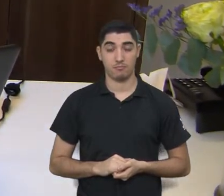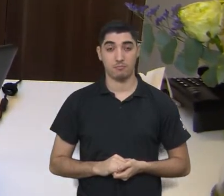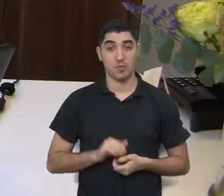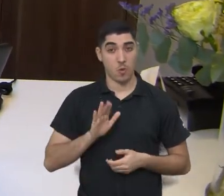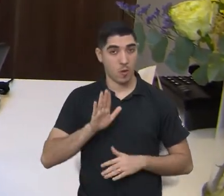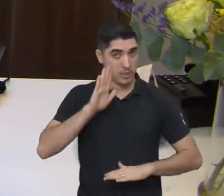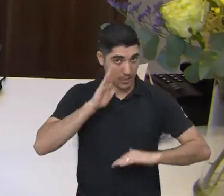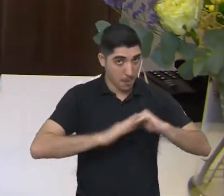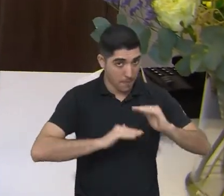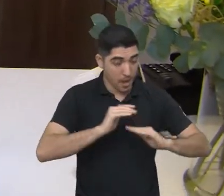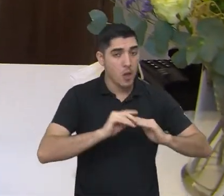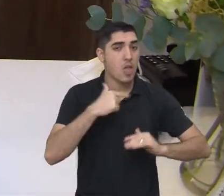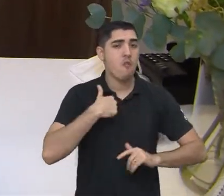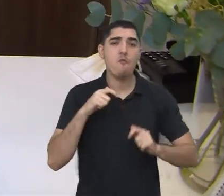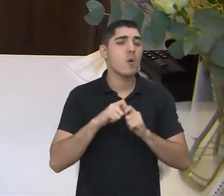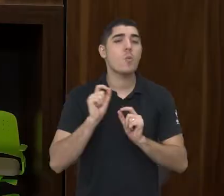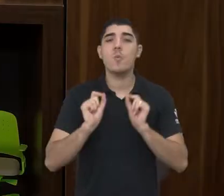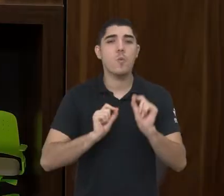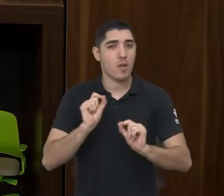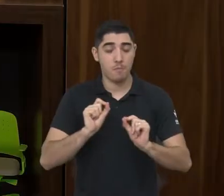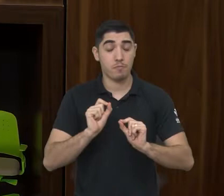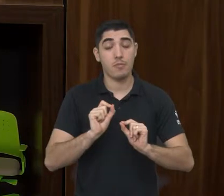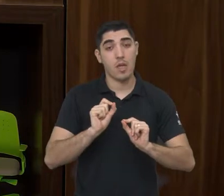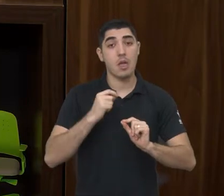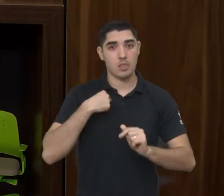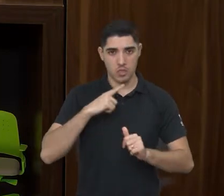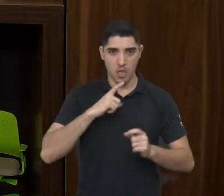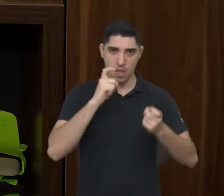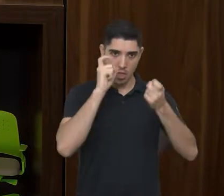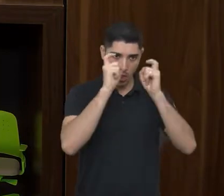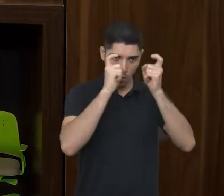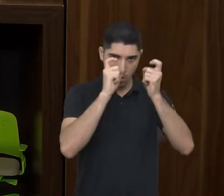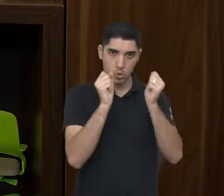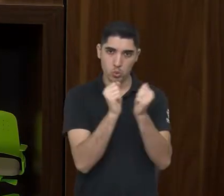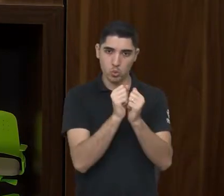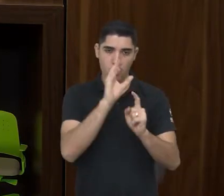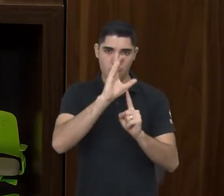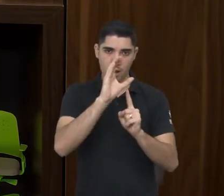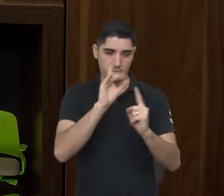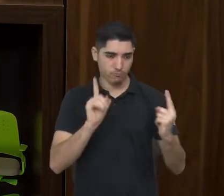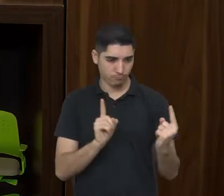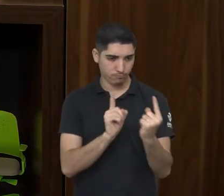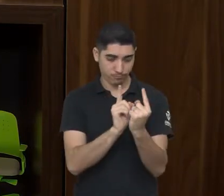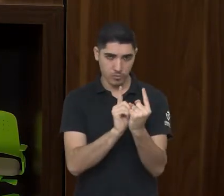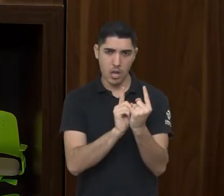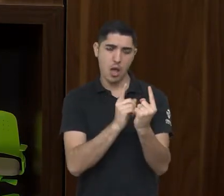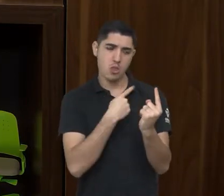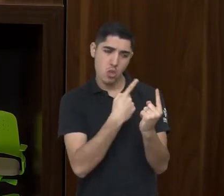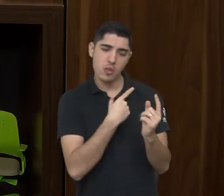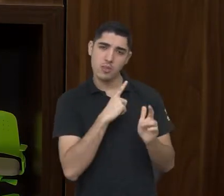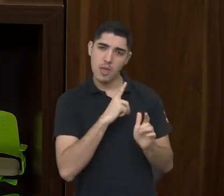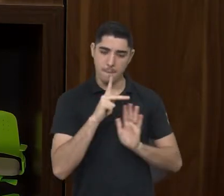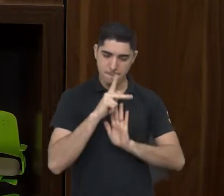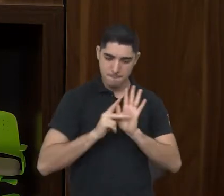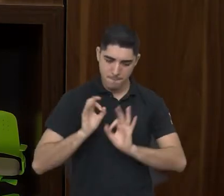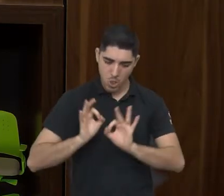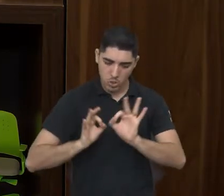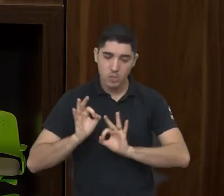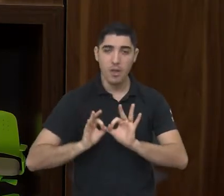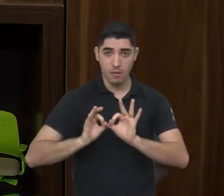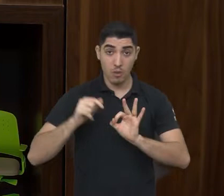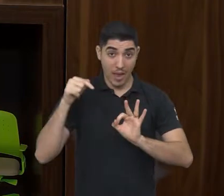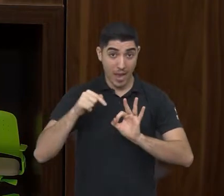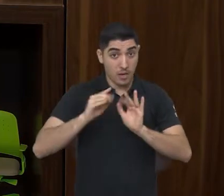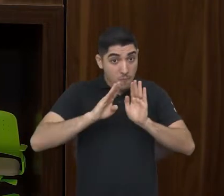Na prática, meu trabalho eu tenho as reuniões de alinhamento com os clientes, então a gente trabalha com projetos, esses projetos